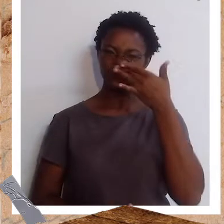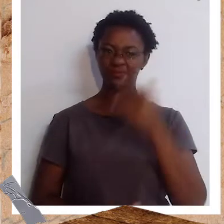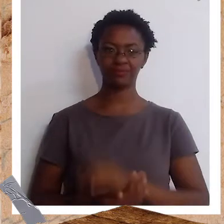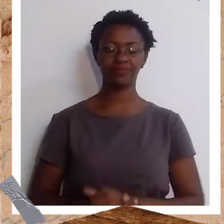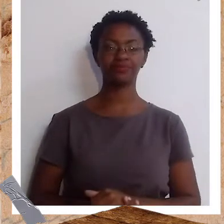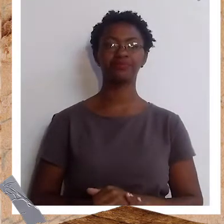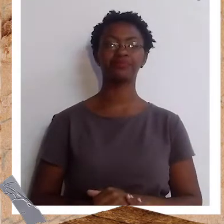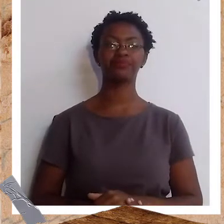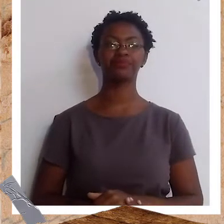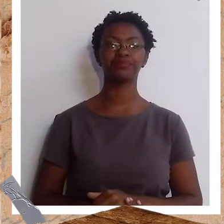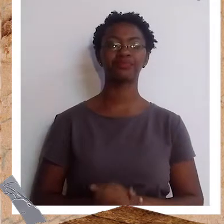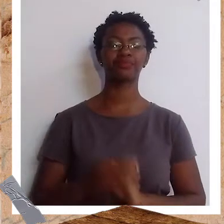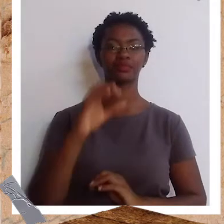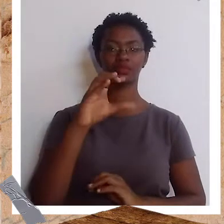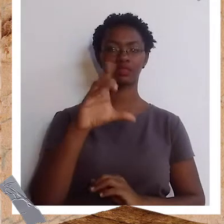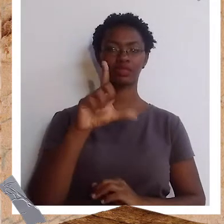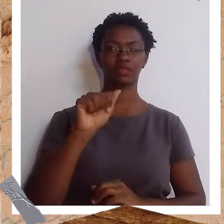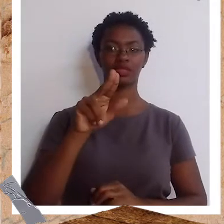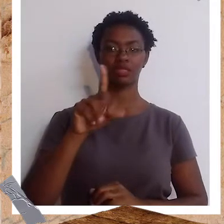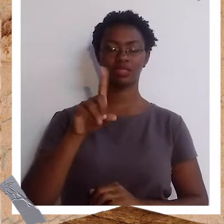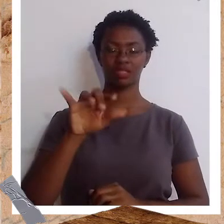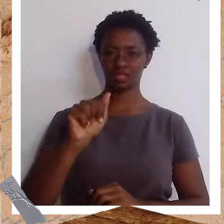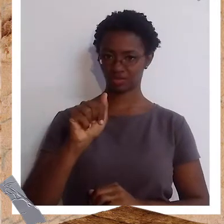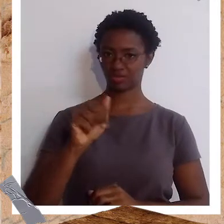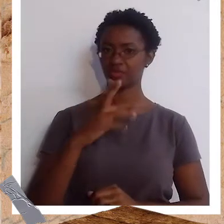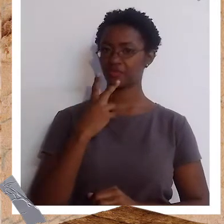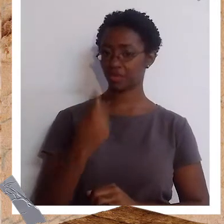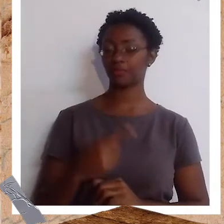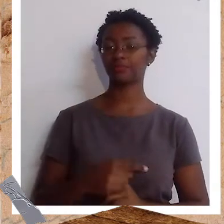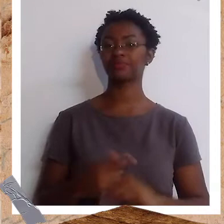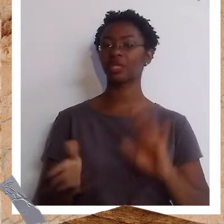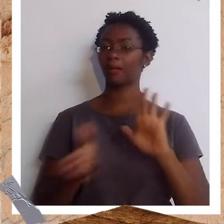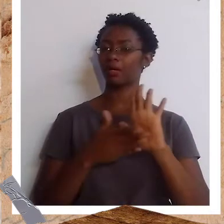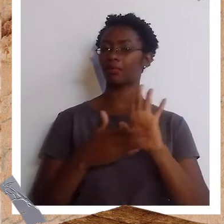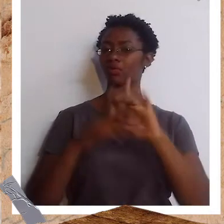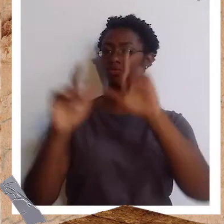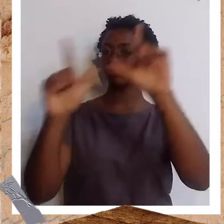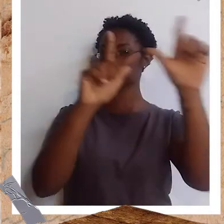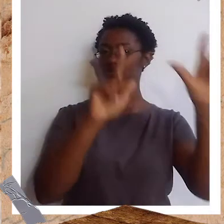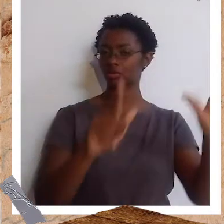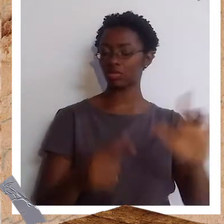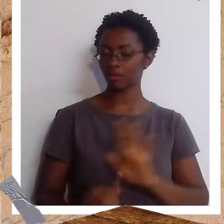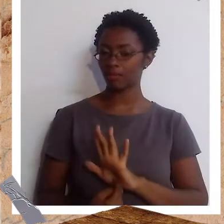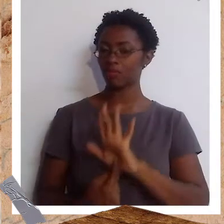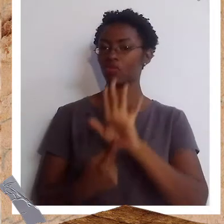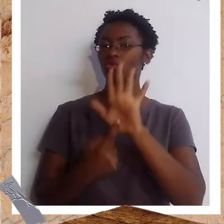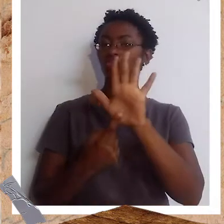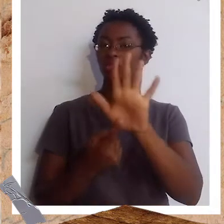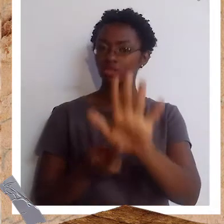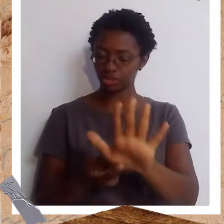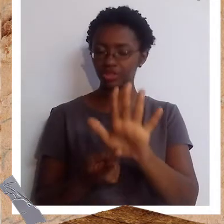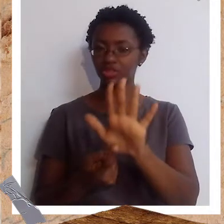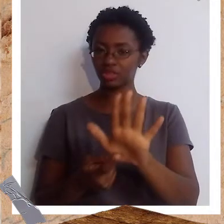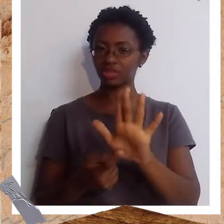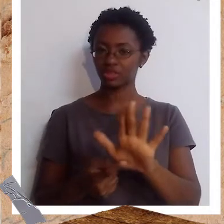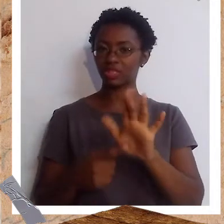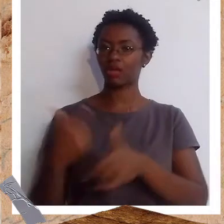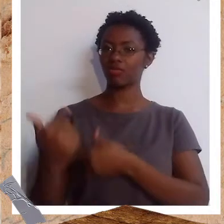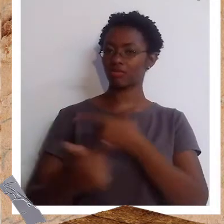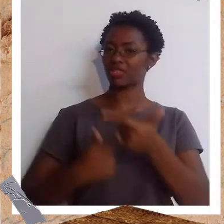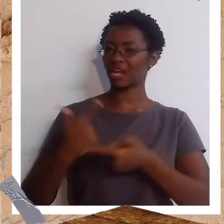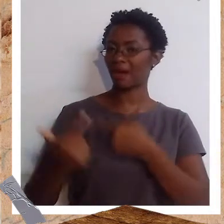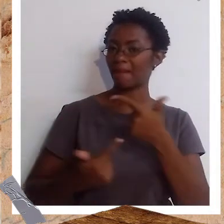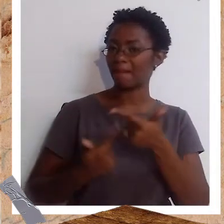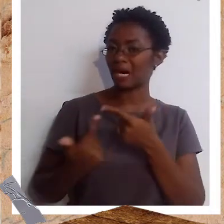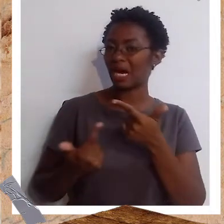Cláudia Lemos diz: é a proposta da exposição revelar o interstício da obra de Carolina, né? Essa